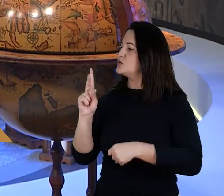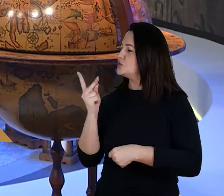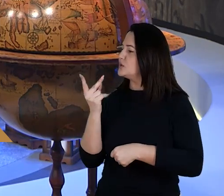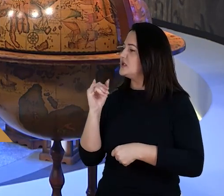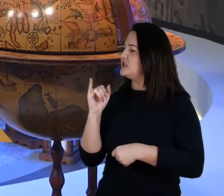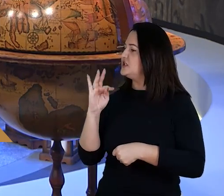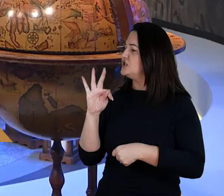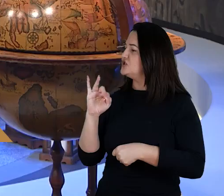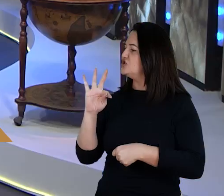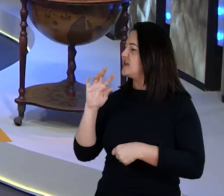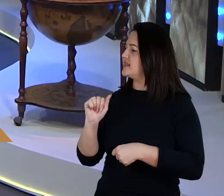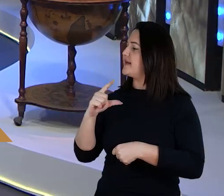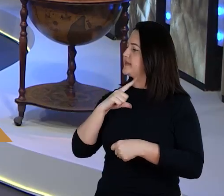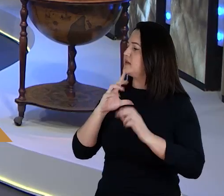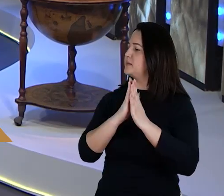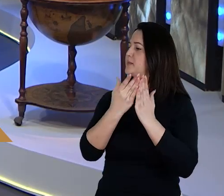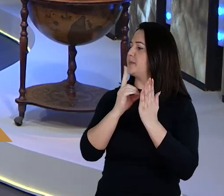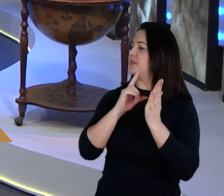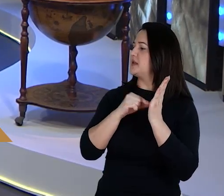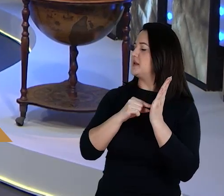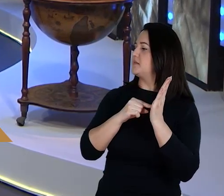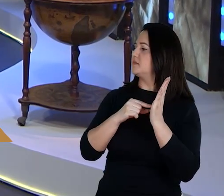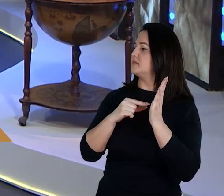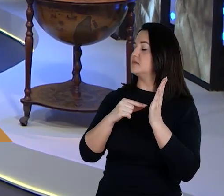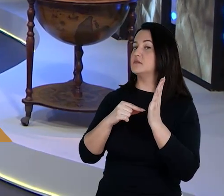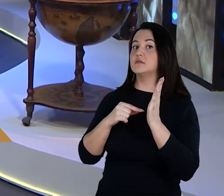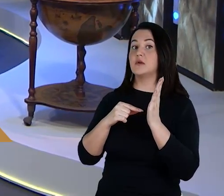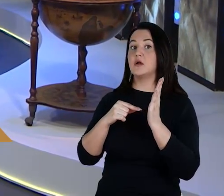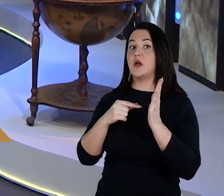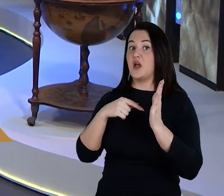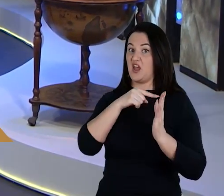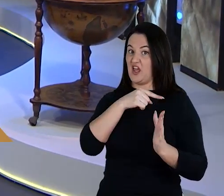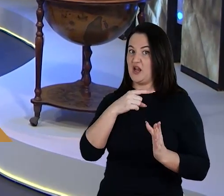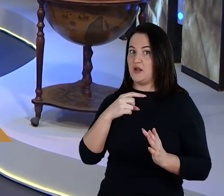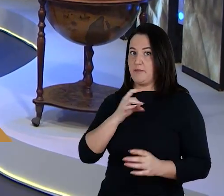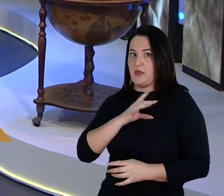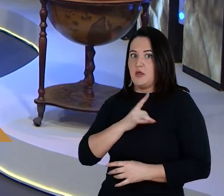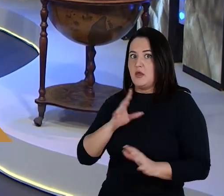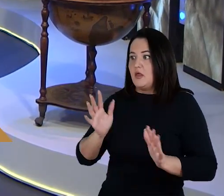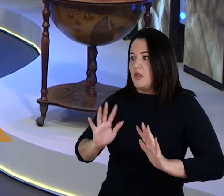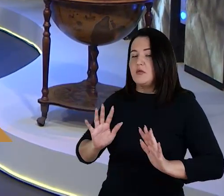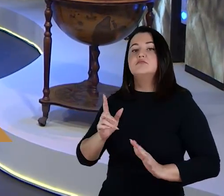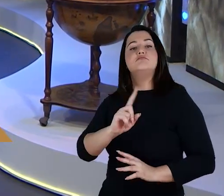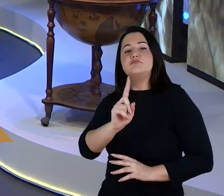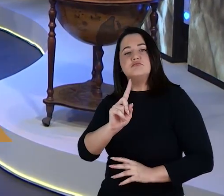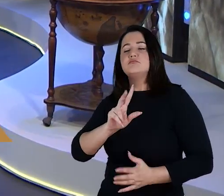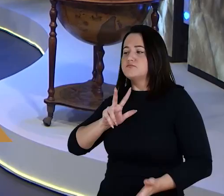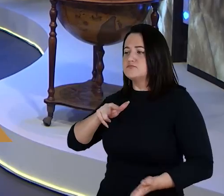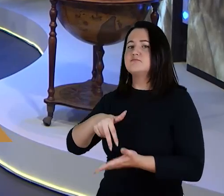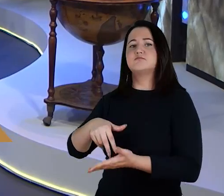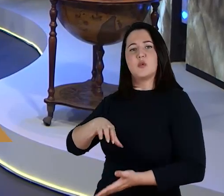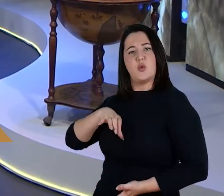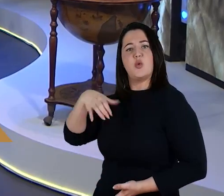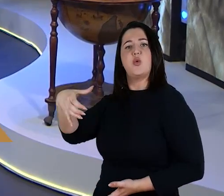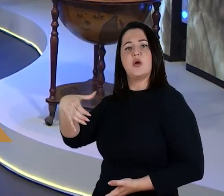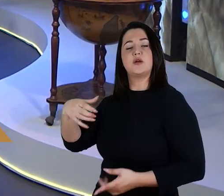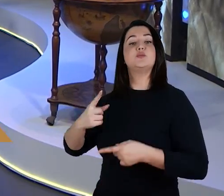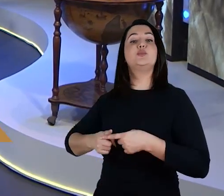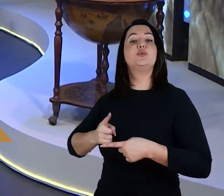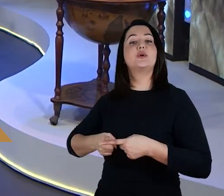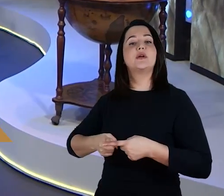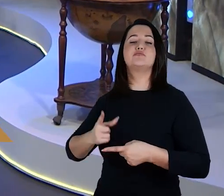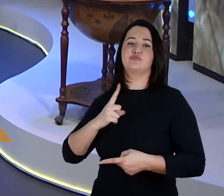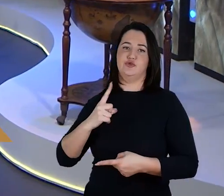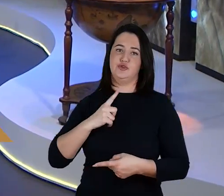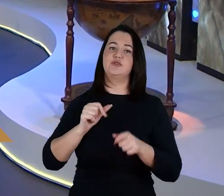Bíblia. Sayce não ficou tímido pela reação negativa dos seus pares. Ele havia realizado